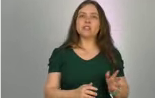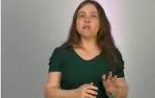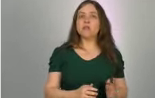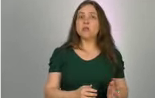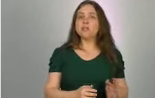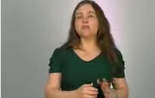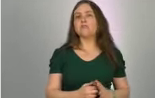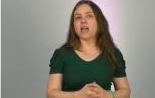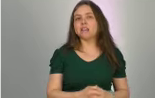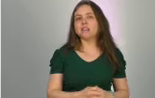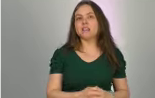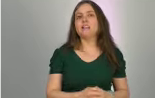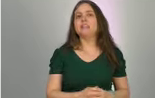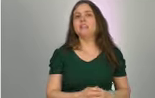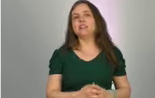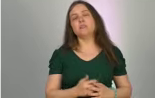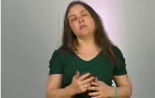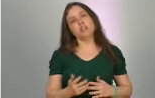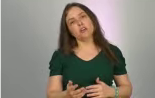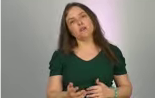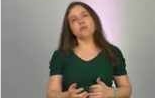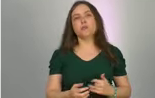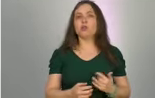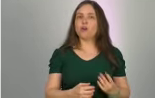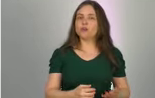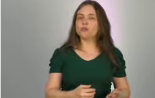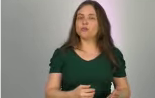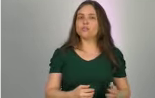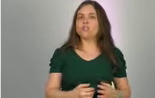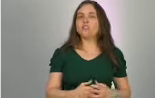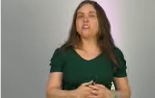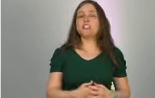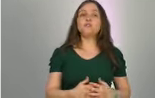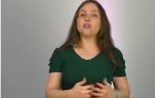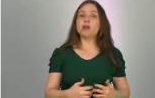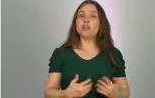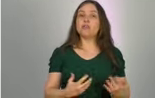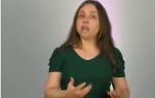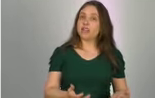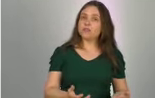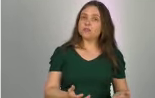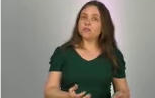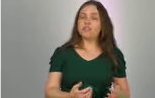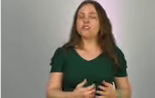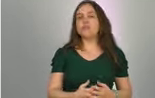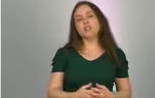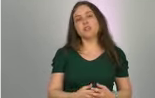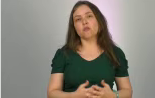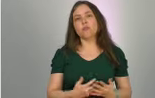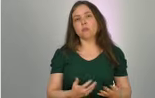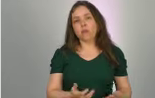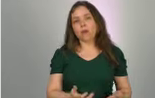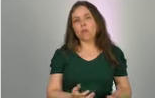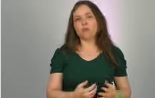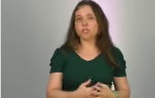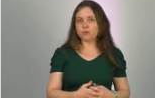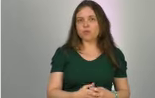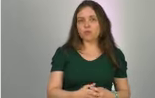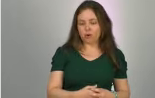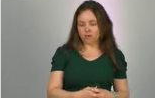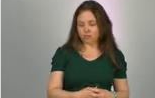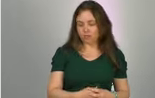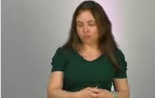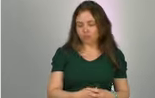150 mil exemplares entre livros e periódicos nesse formato impresso que utilizam o